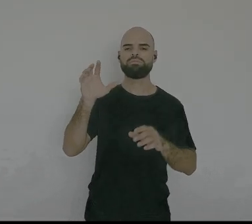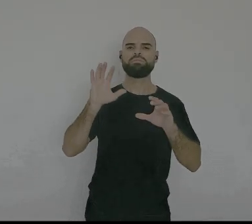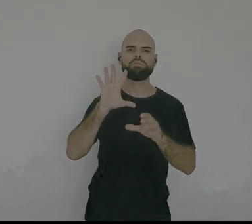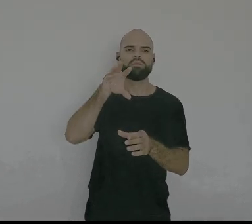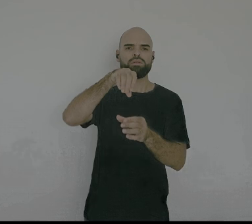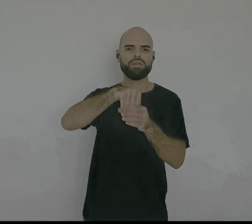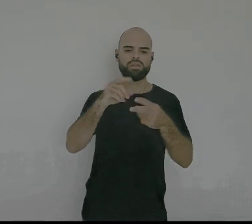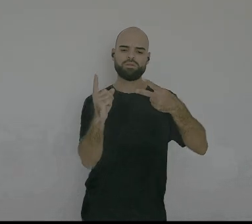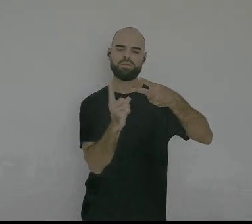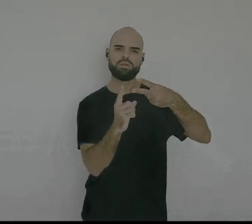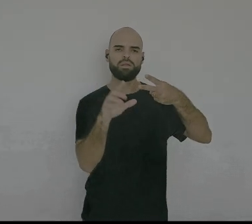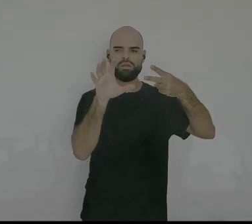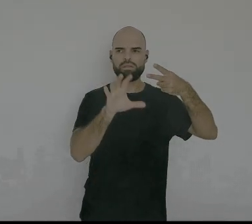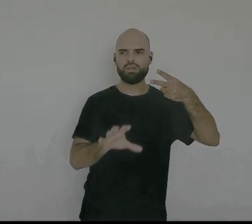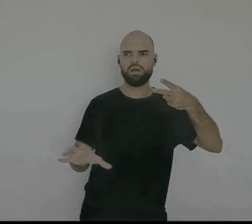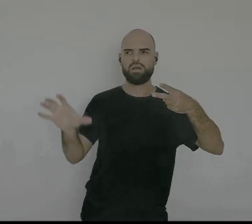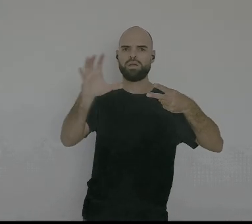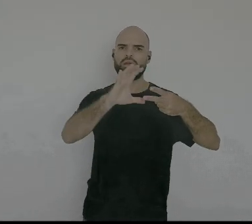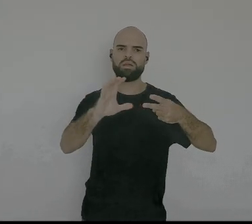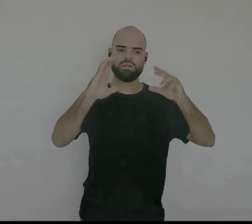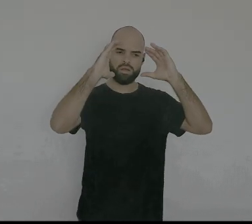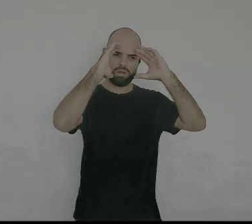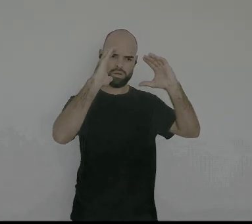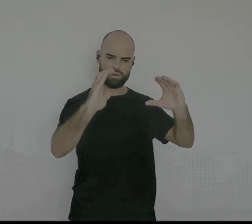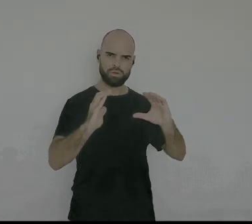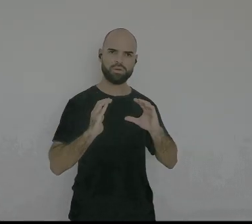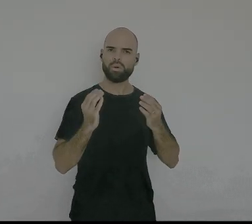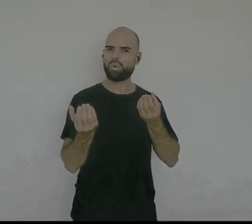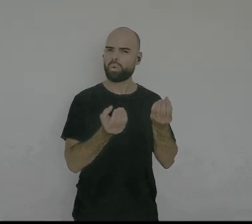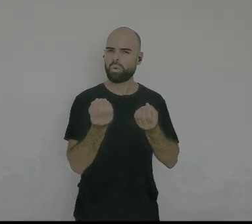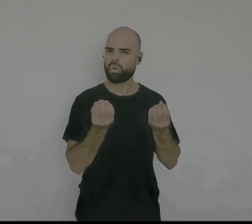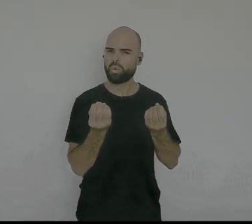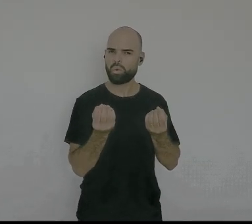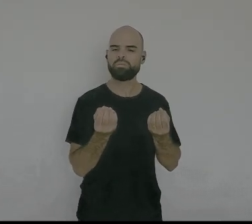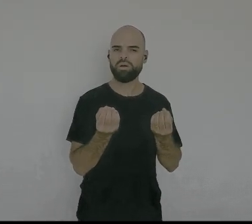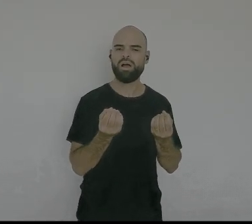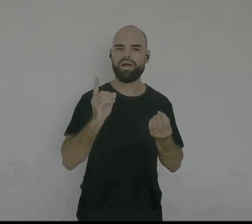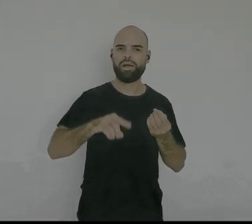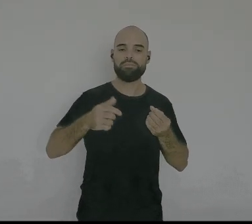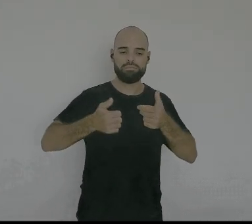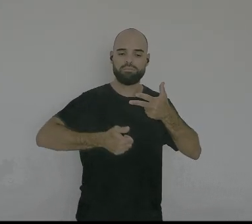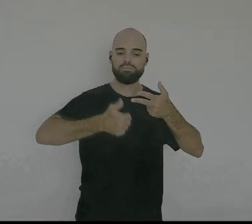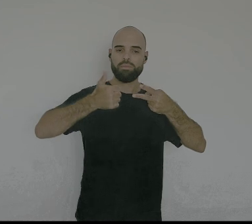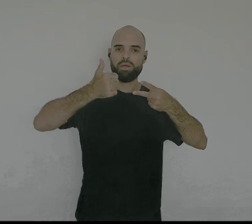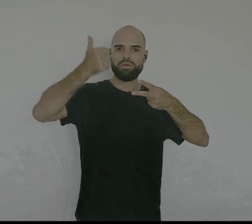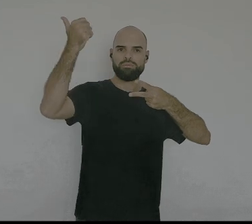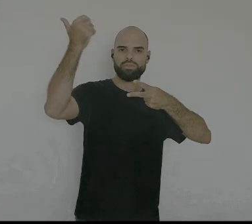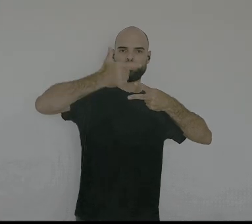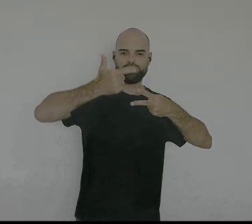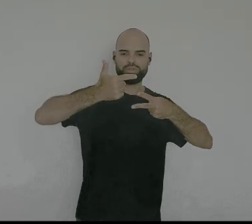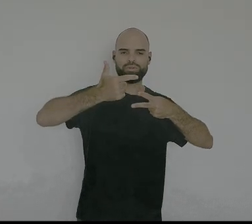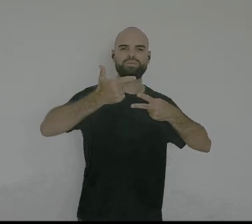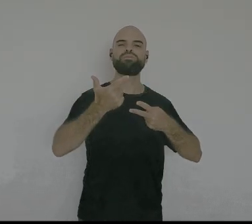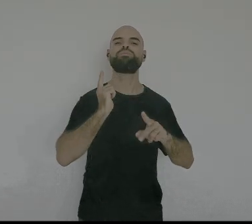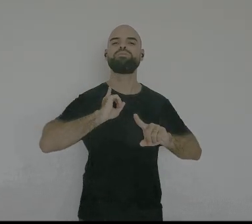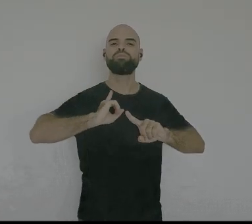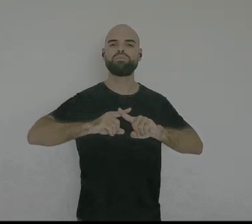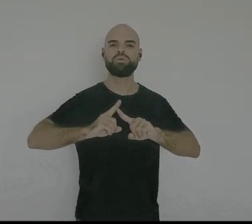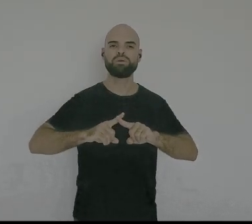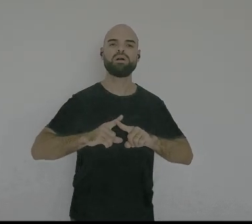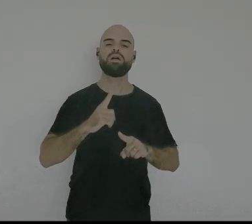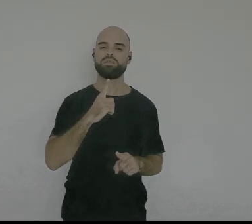Os meios para a realização da obediência nas redes são mais complexos do que nas hierarquias, porque as redes